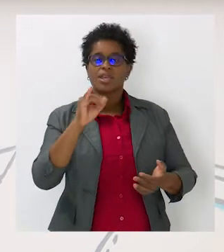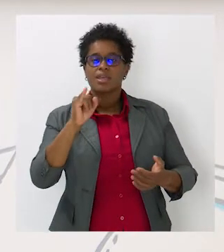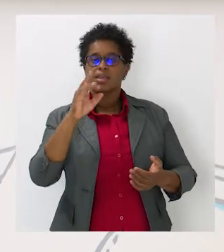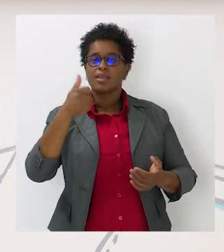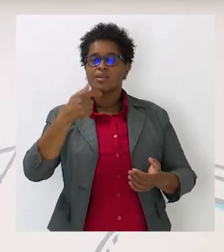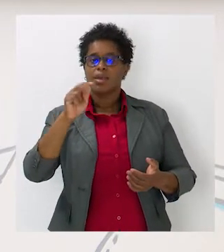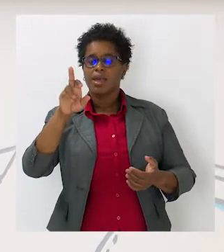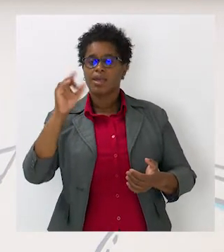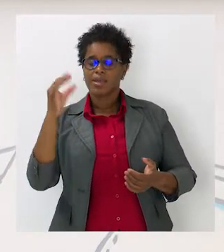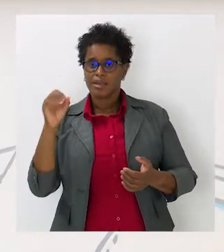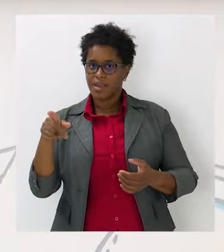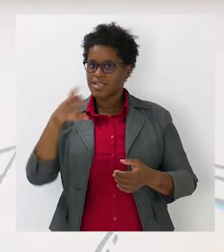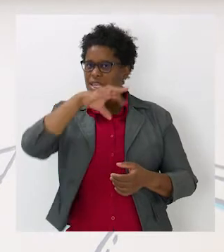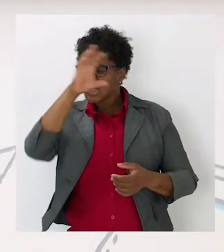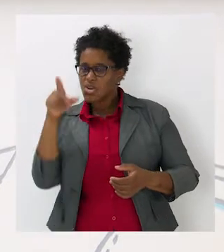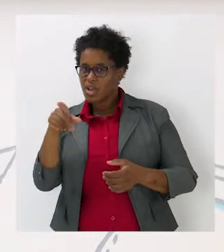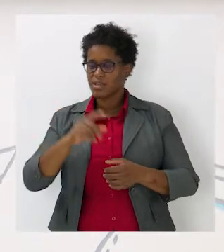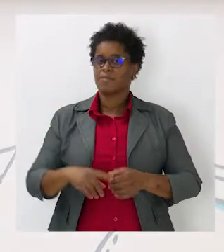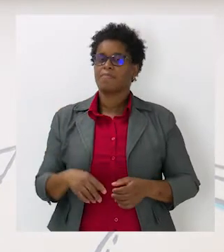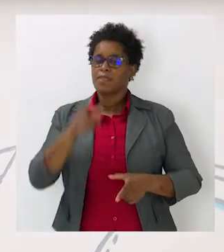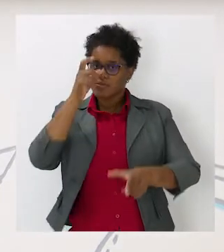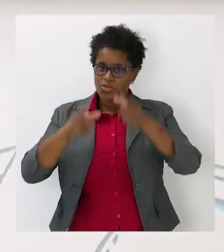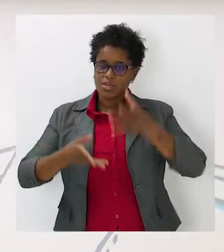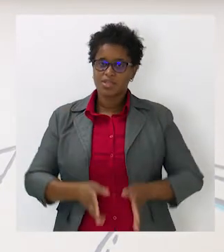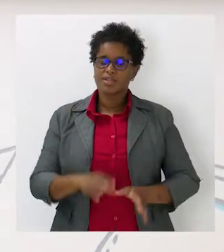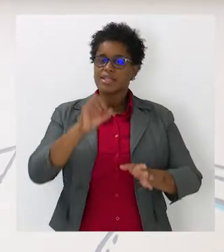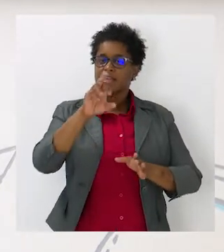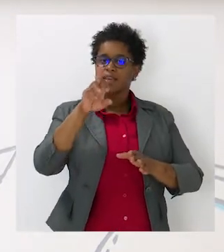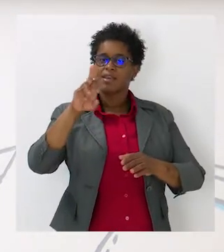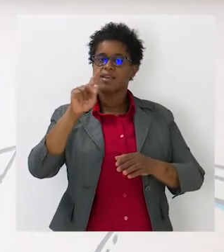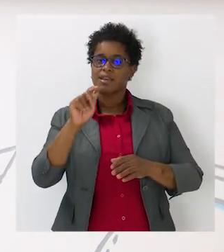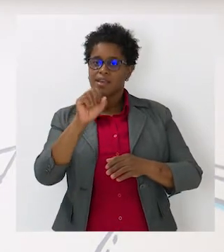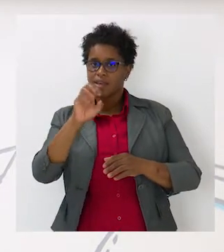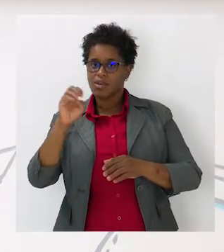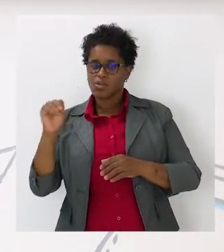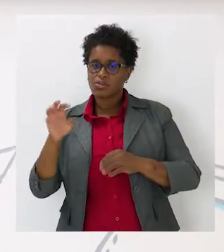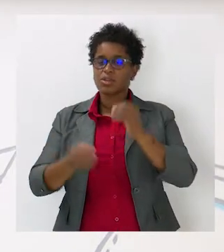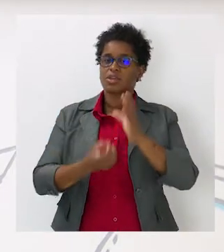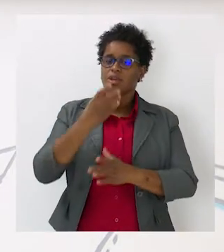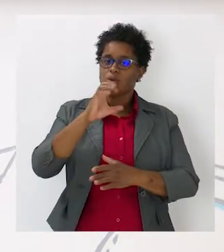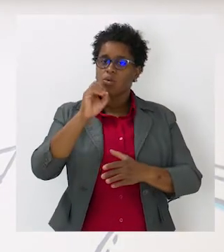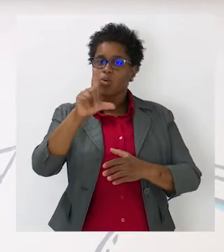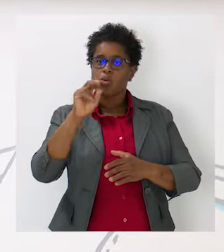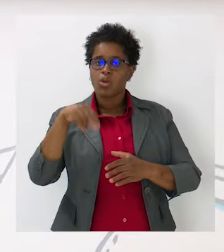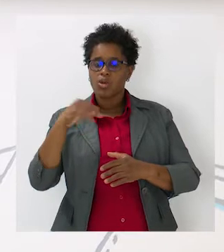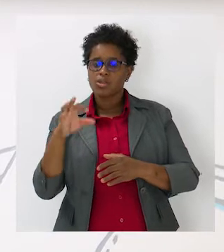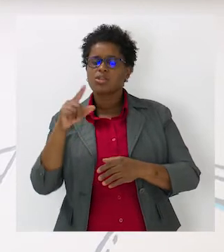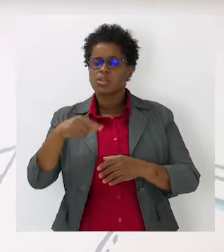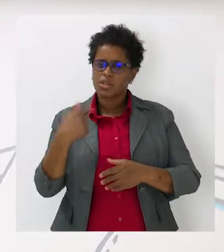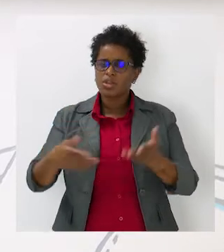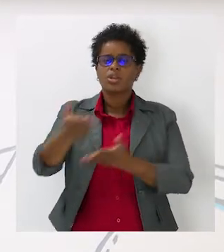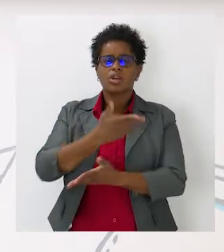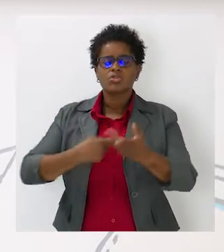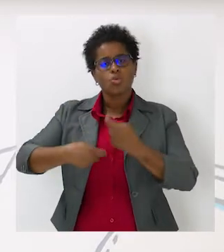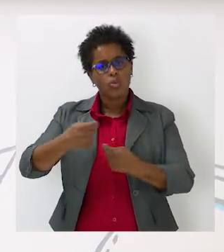da Península Ibérica. Portanto, os gregos fundaram colônias e mantinham relações